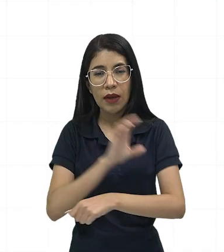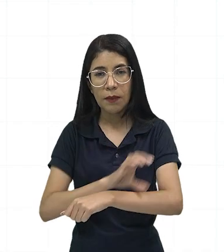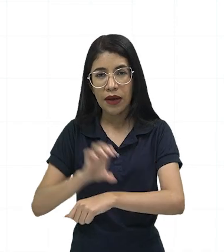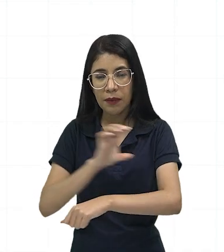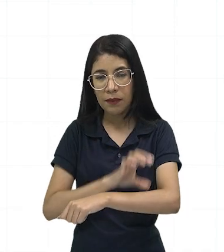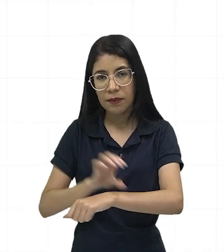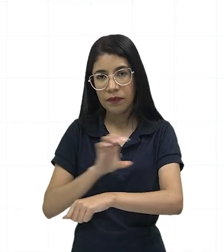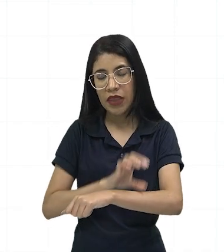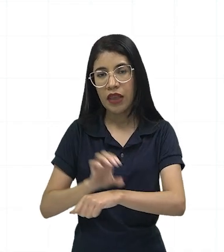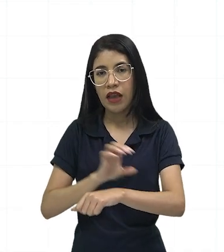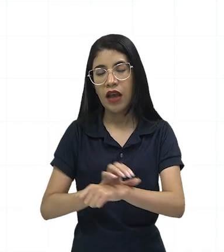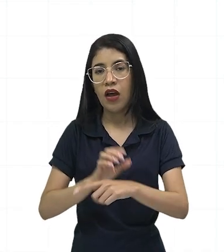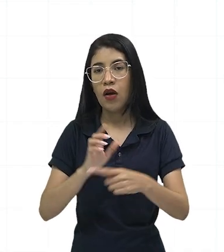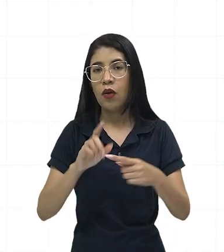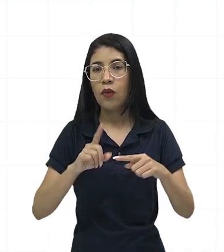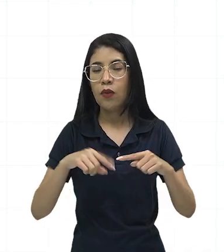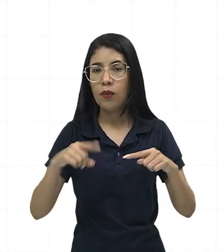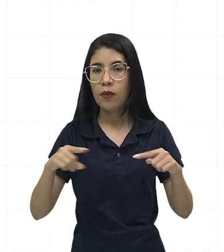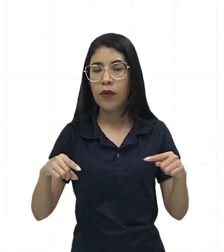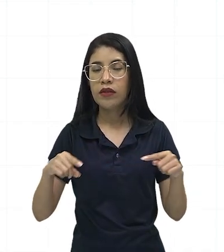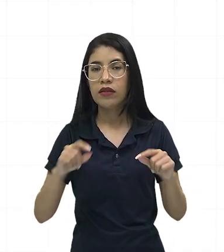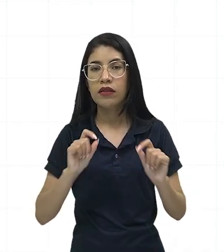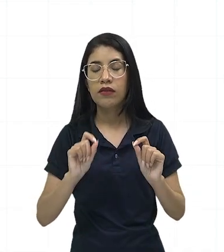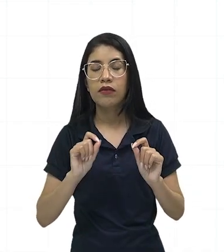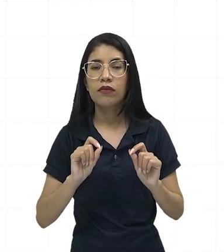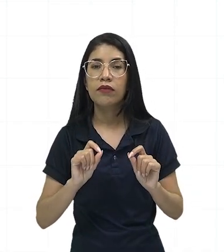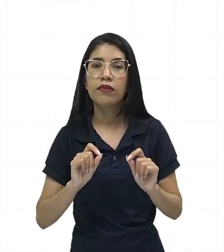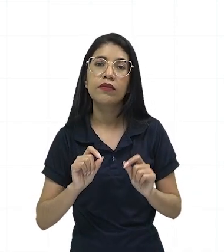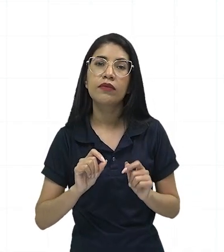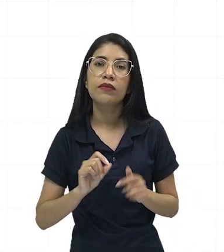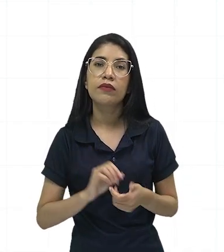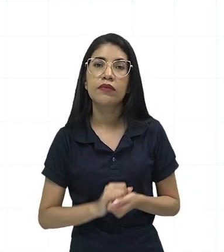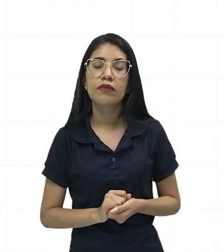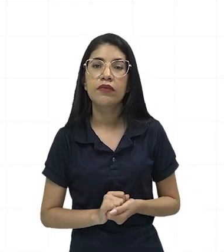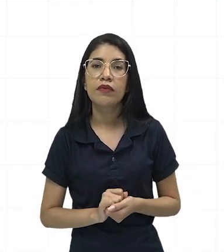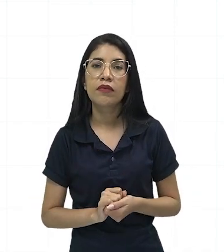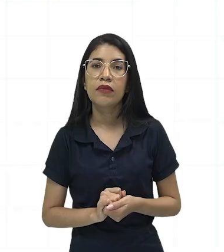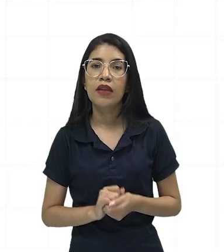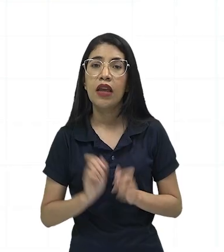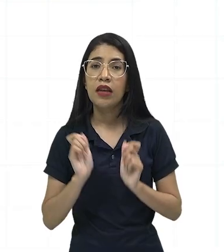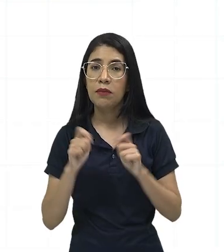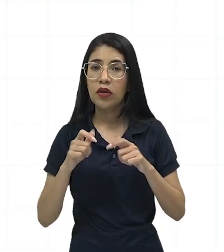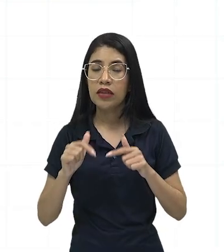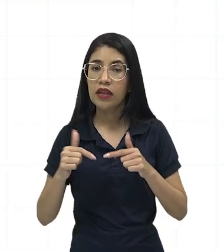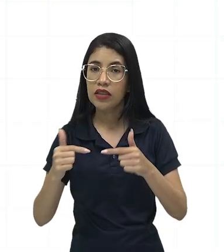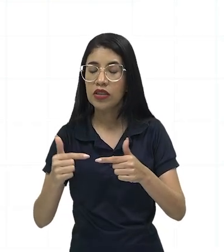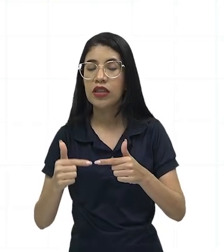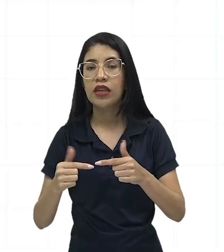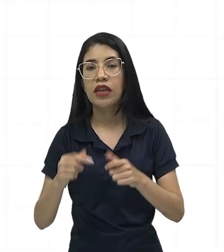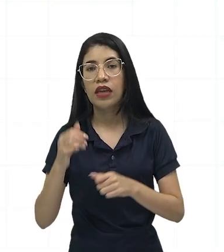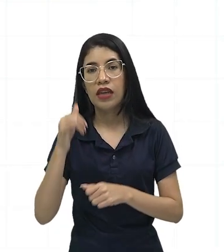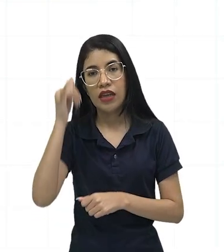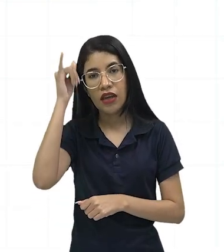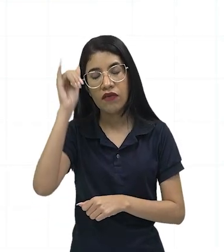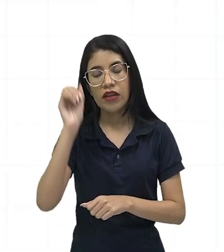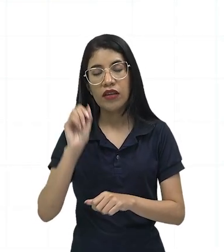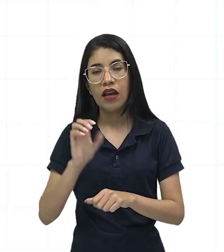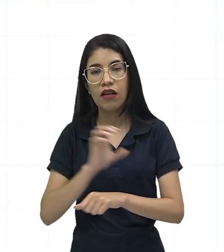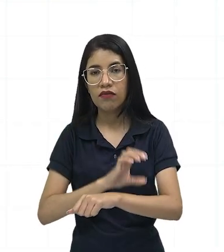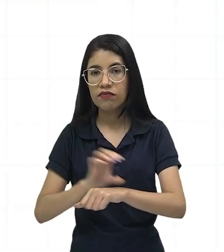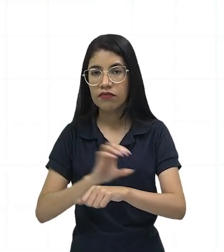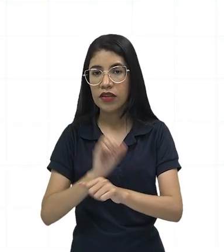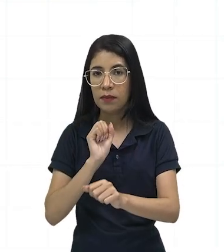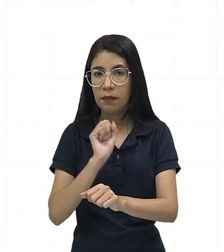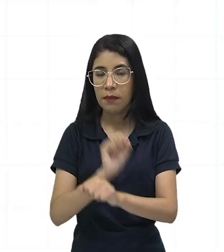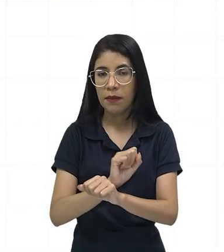dispositivo ele seja acionado e interrompa aquela corrente elétrica para que